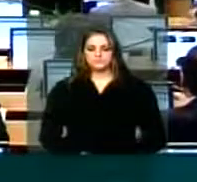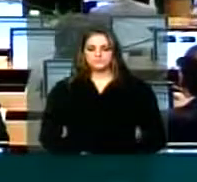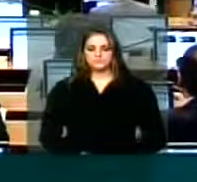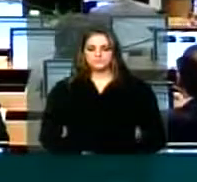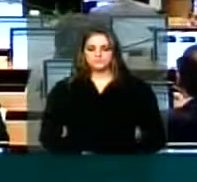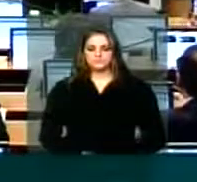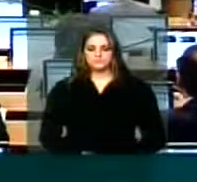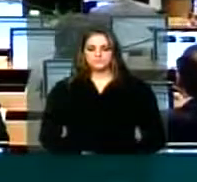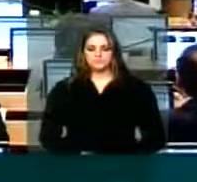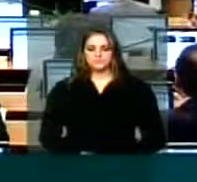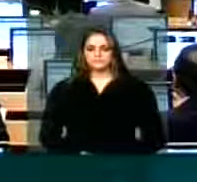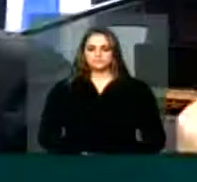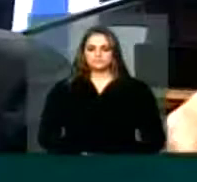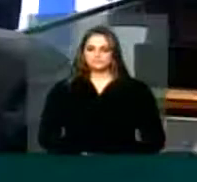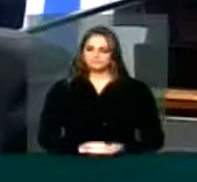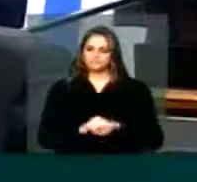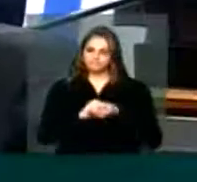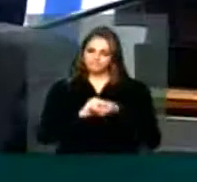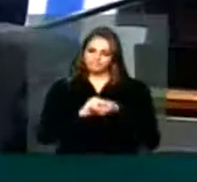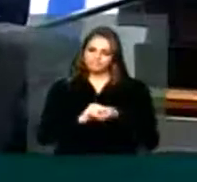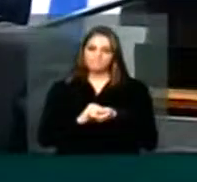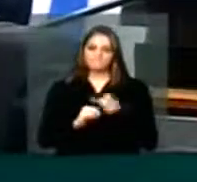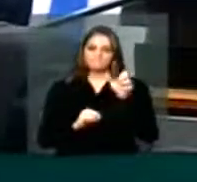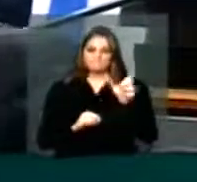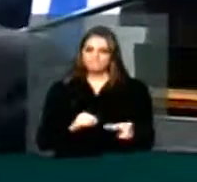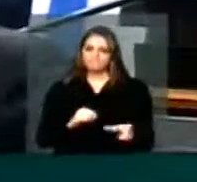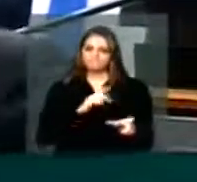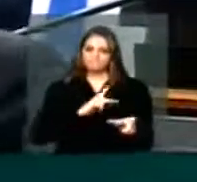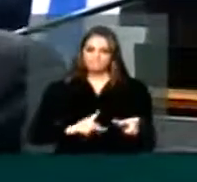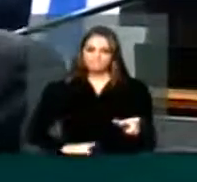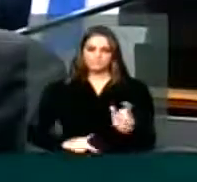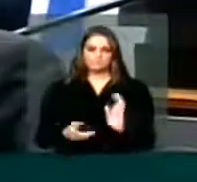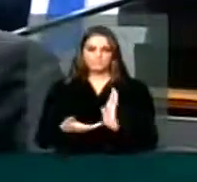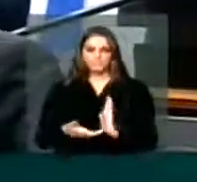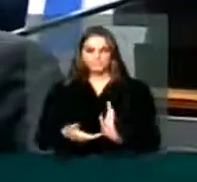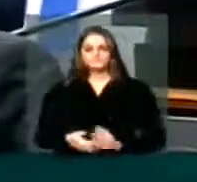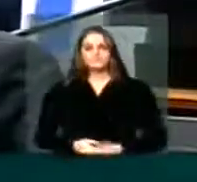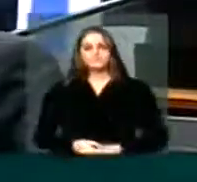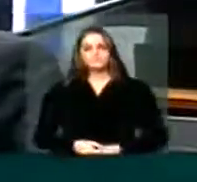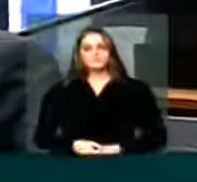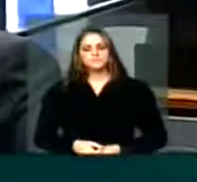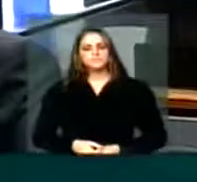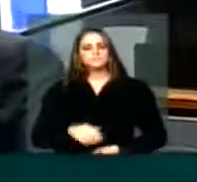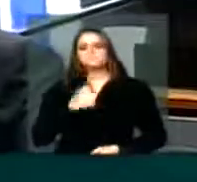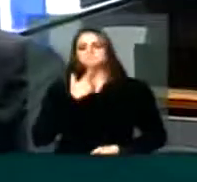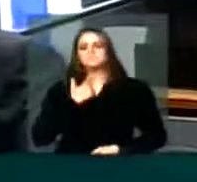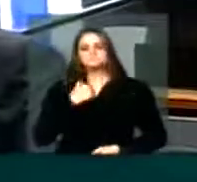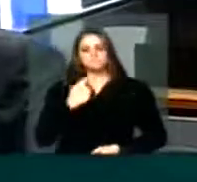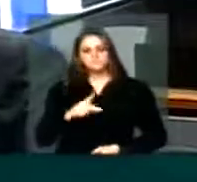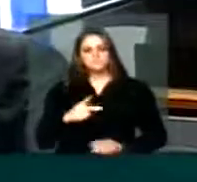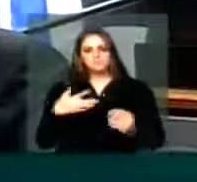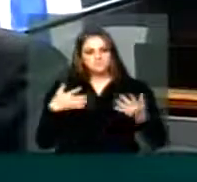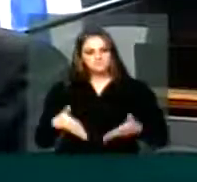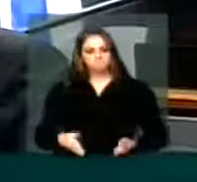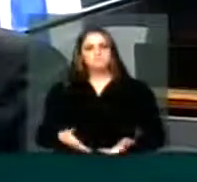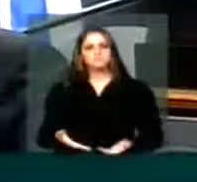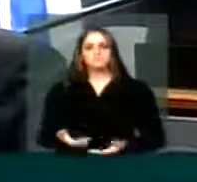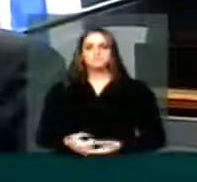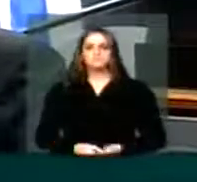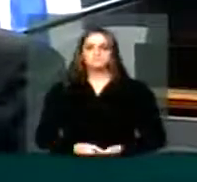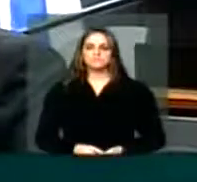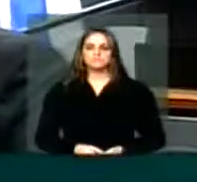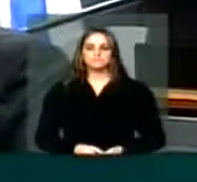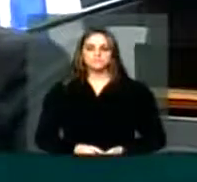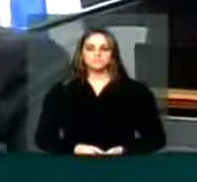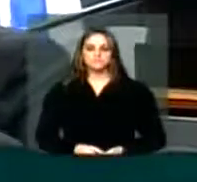complementar a vossa excelência é pela iniciativa de vir aqui de forma espontânea para